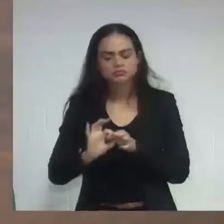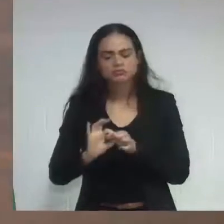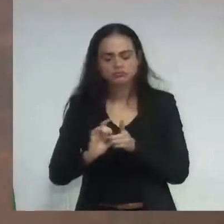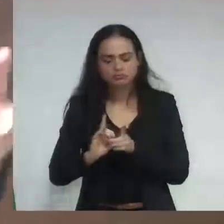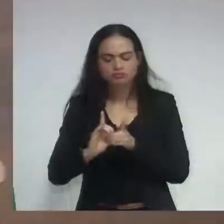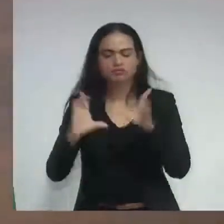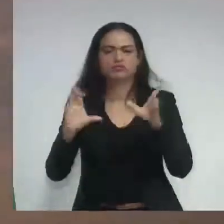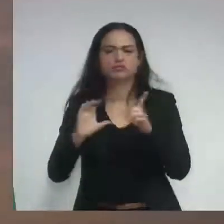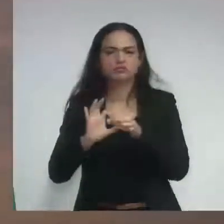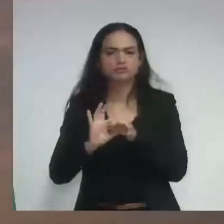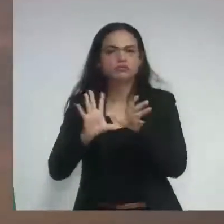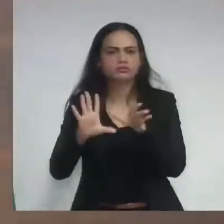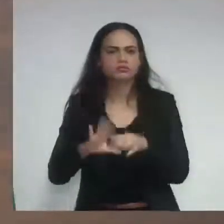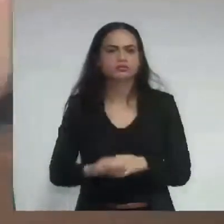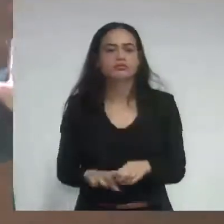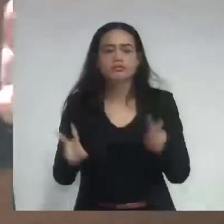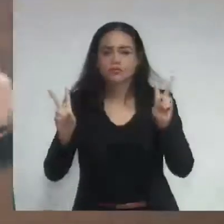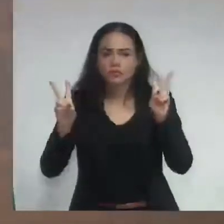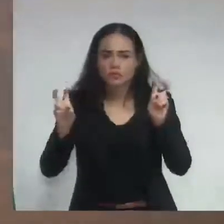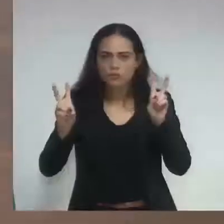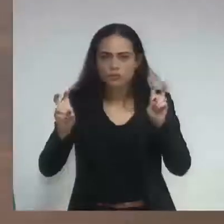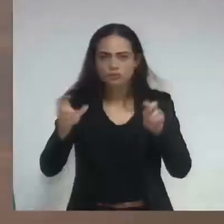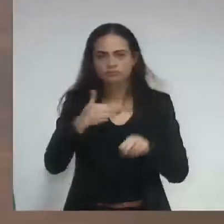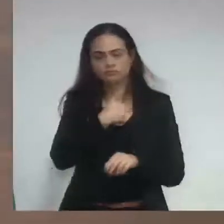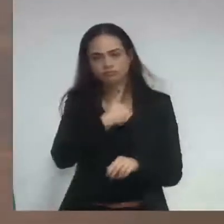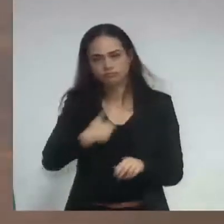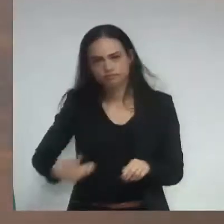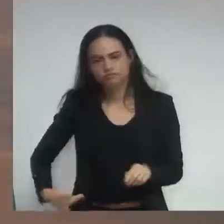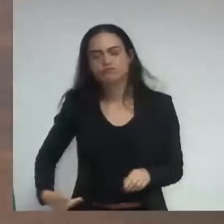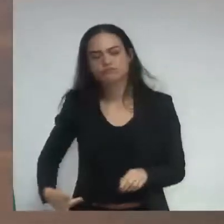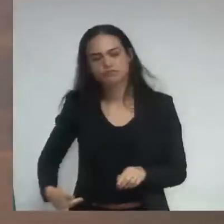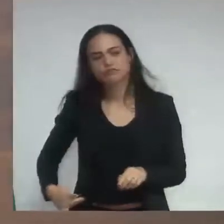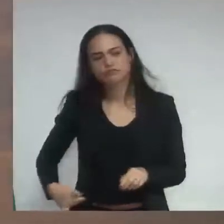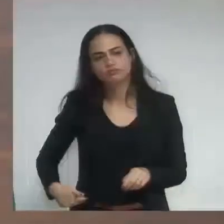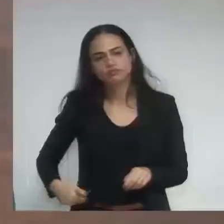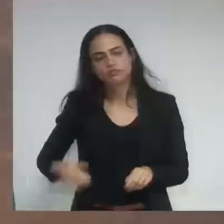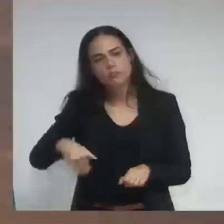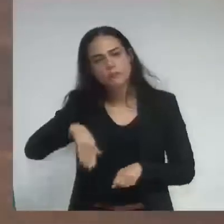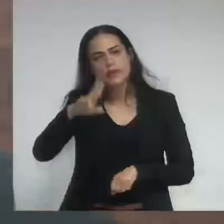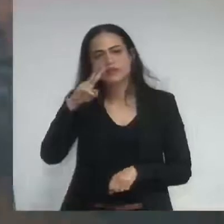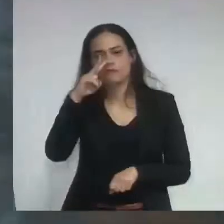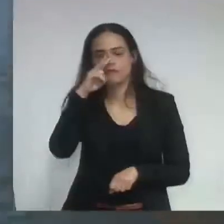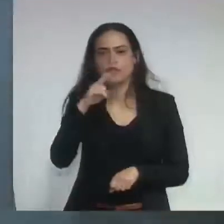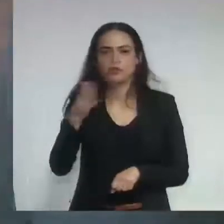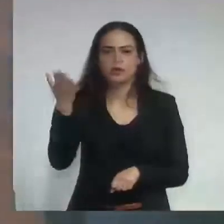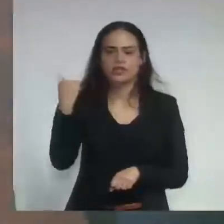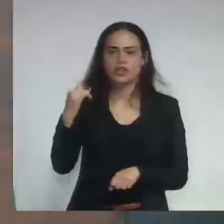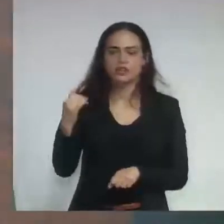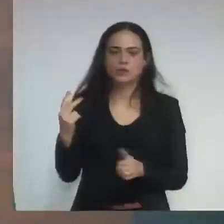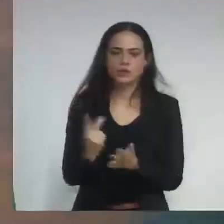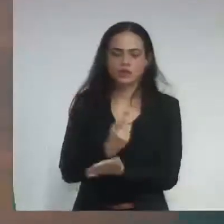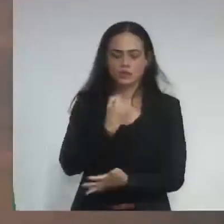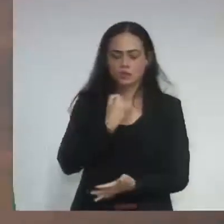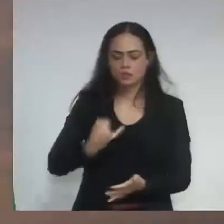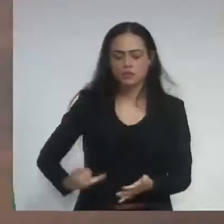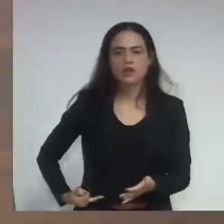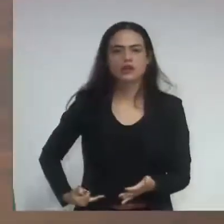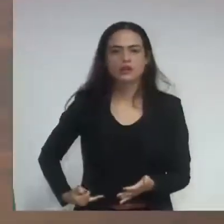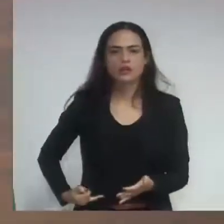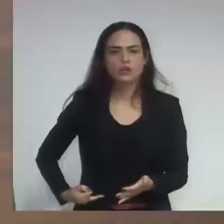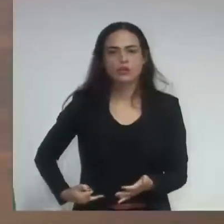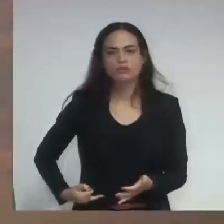o sentido de república é muito mais amplo do que a queda do imperador, né? É um sentido muito mais